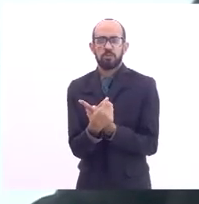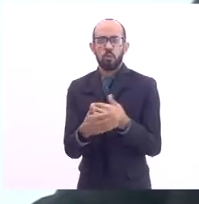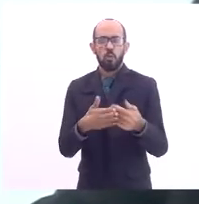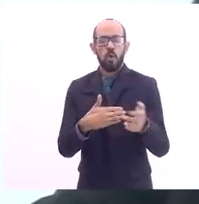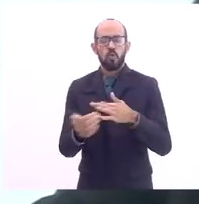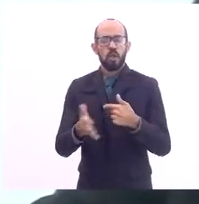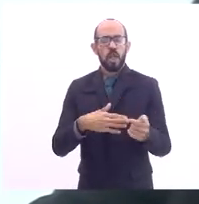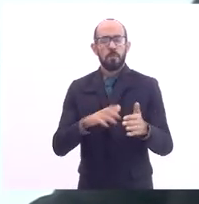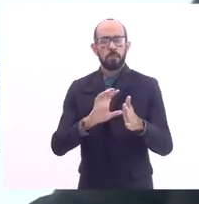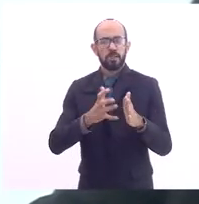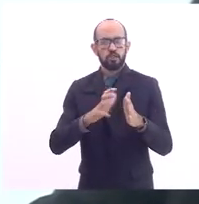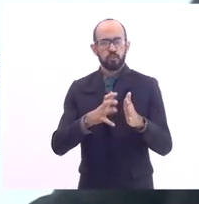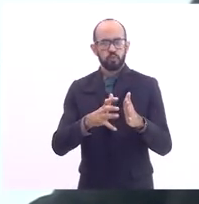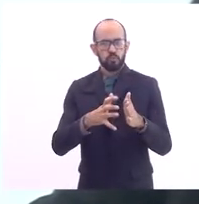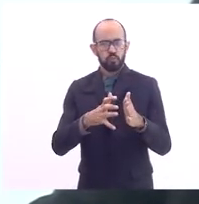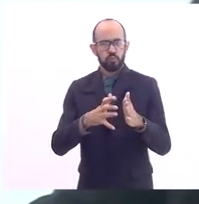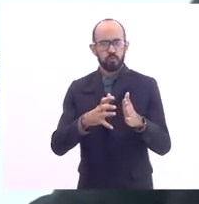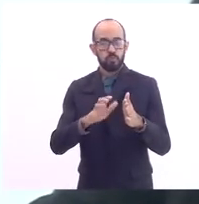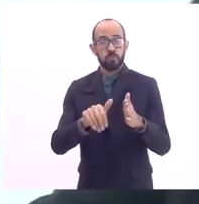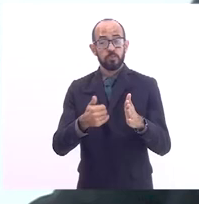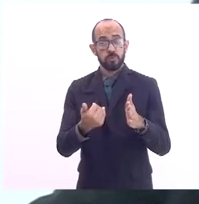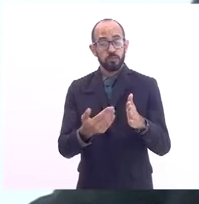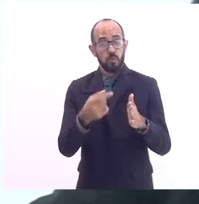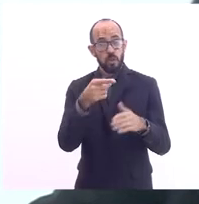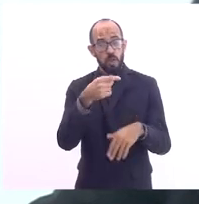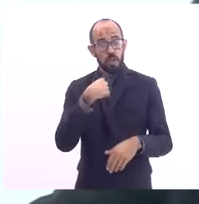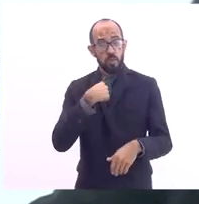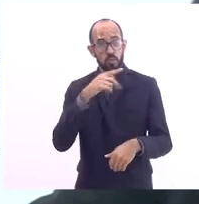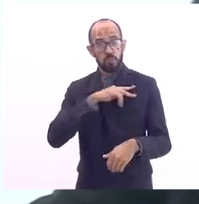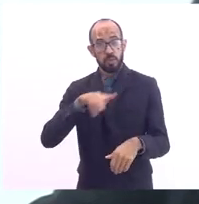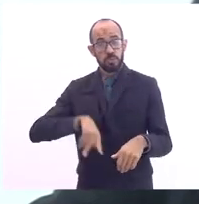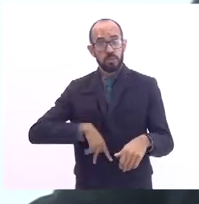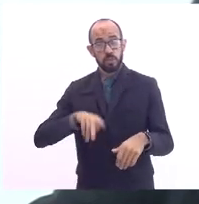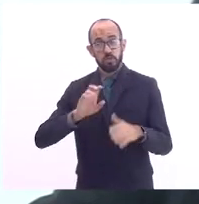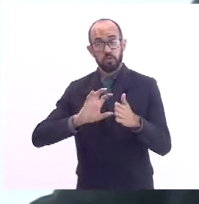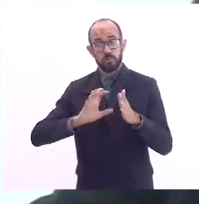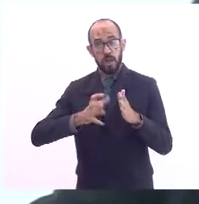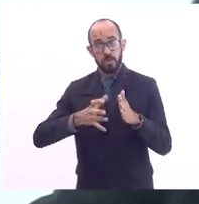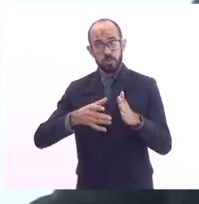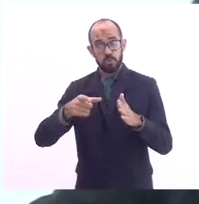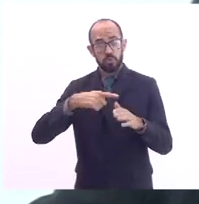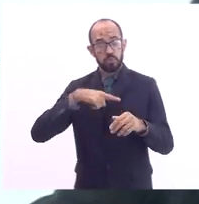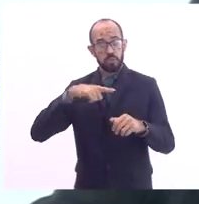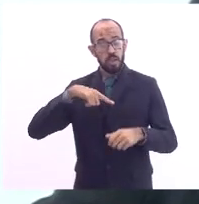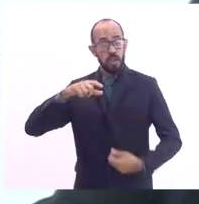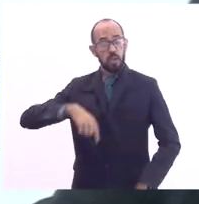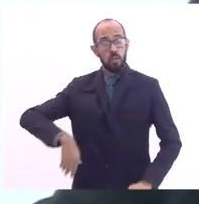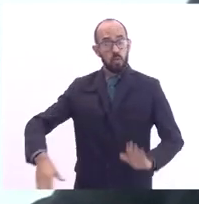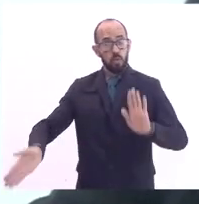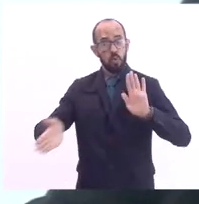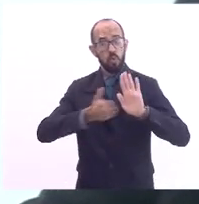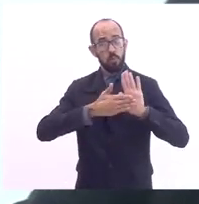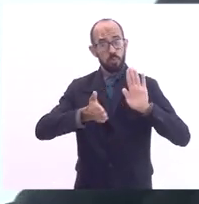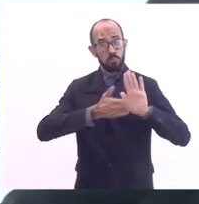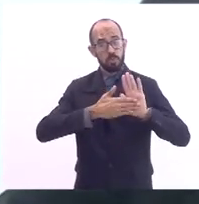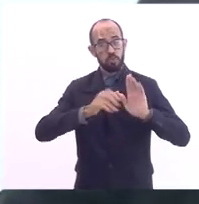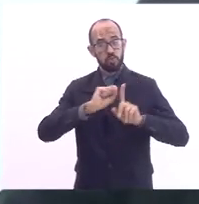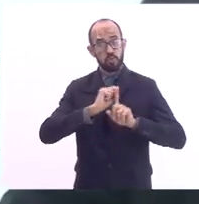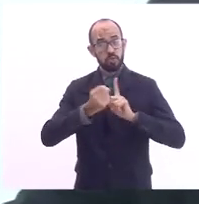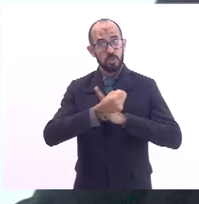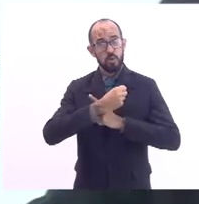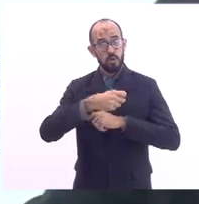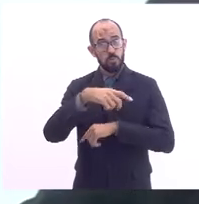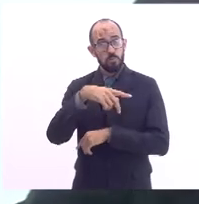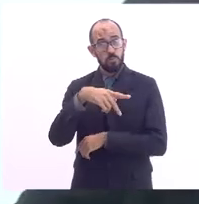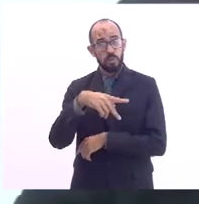partido. E, notadamente, eu que presido um partido que tem histórico compromisso com o social, que é o PDT, que